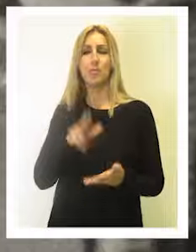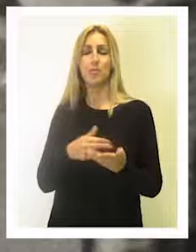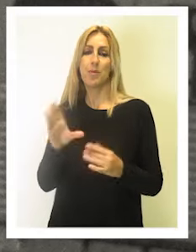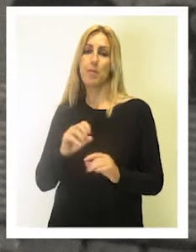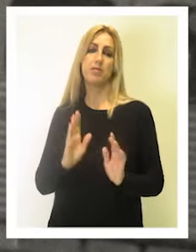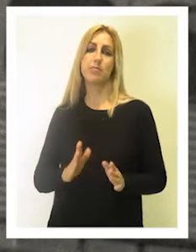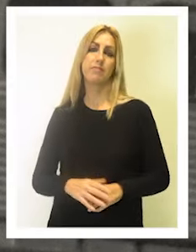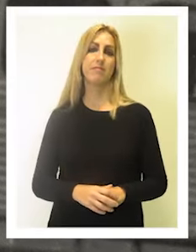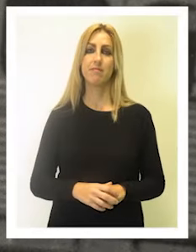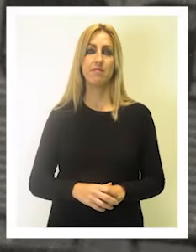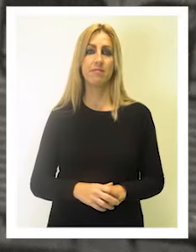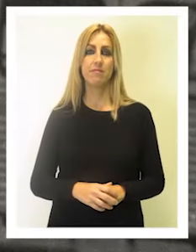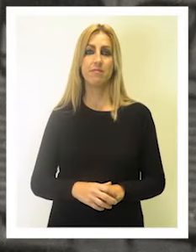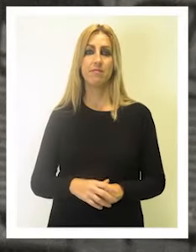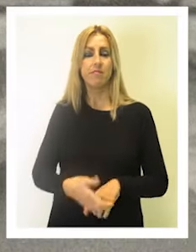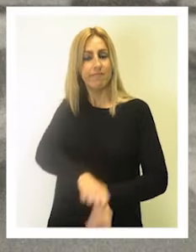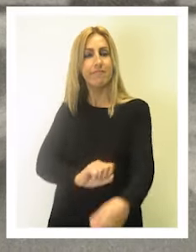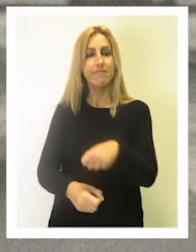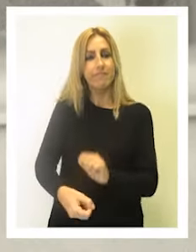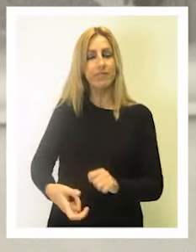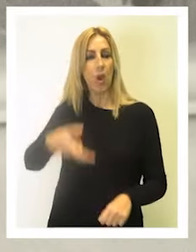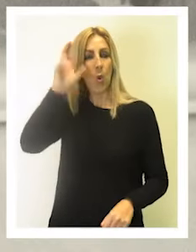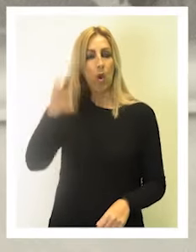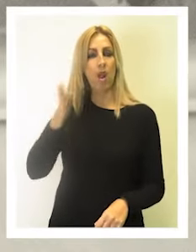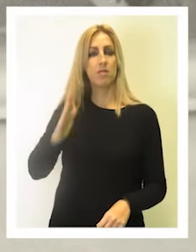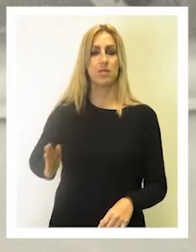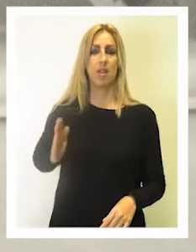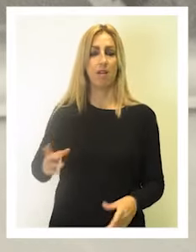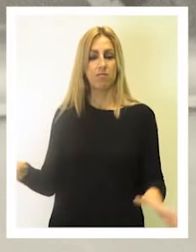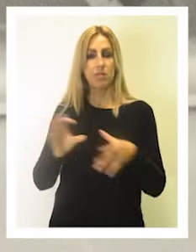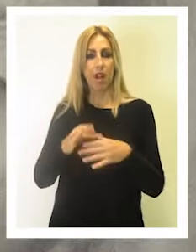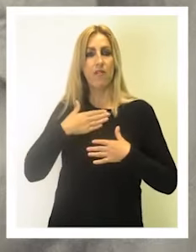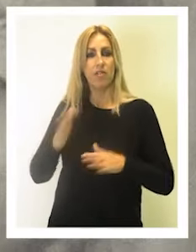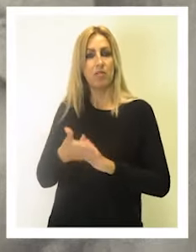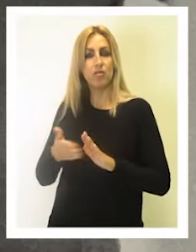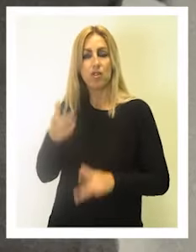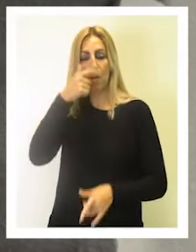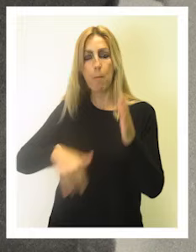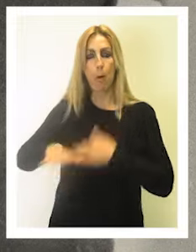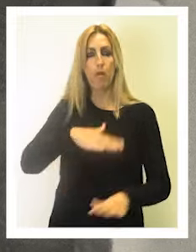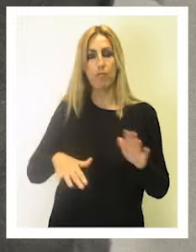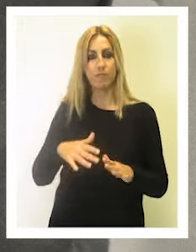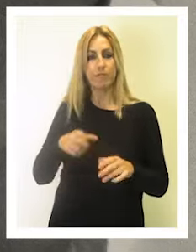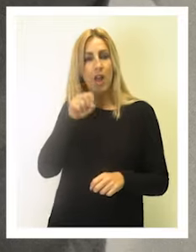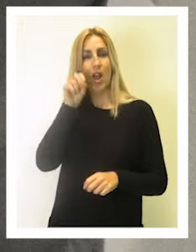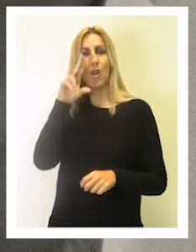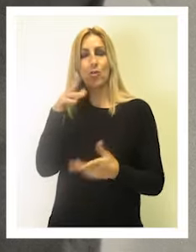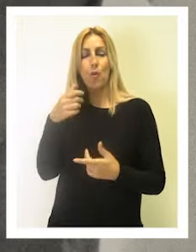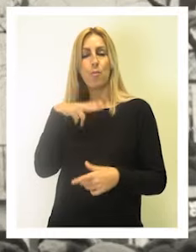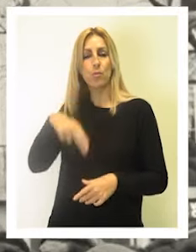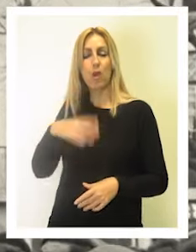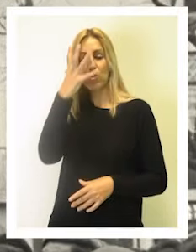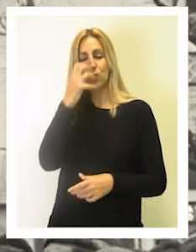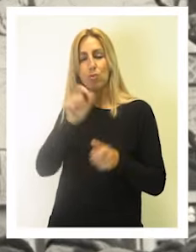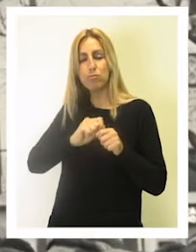Não podíamos esperar mais. A determinação e coragem dos militares, aliada à vontade e à urgência do povo, acordou Portugal